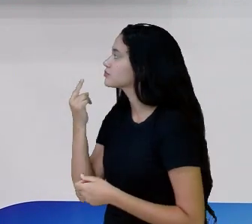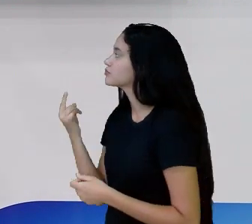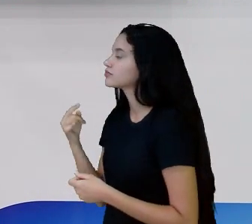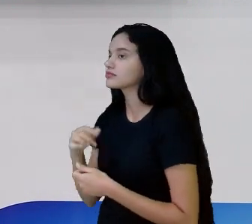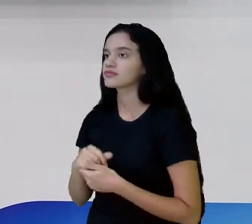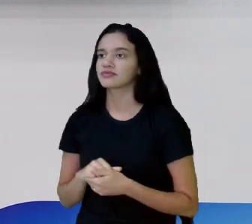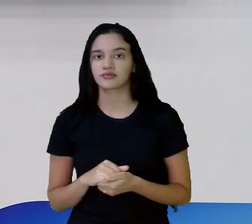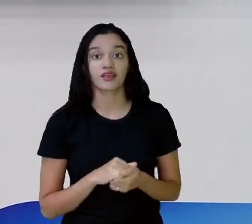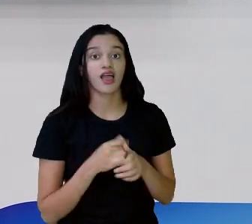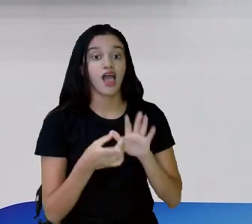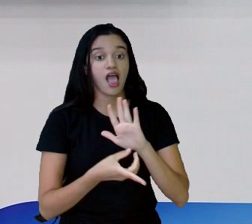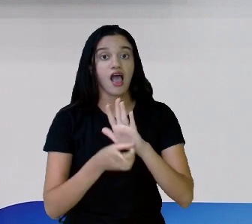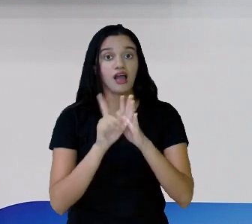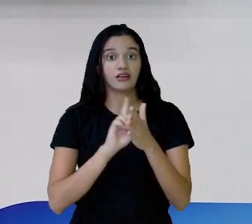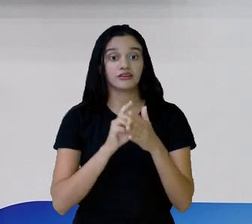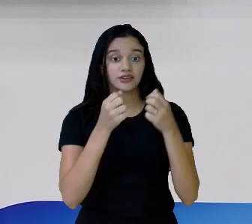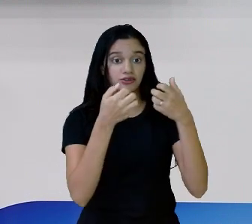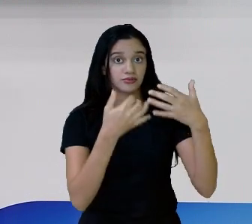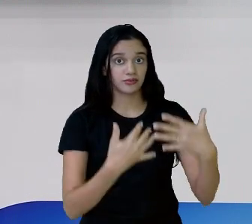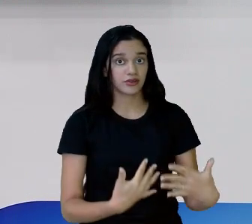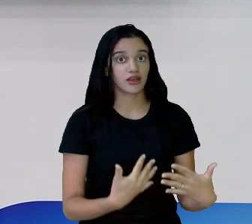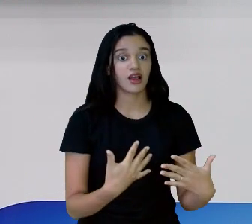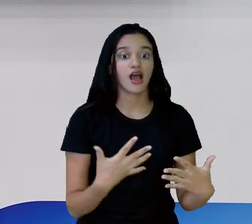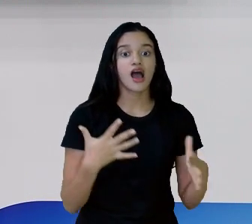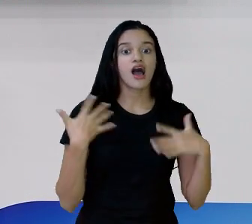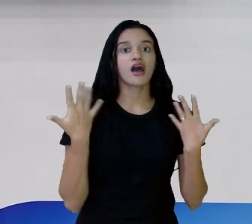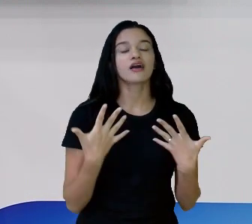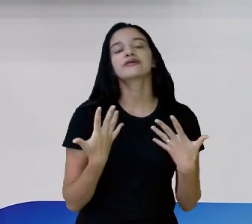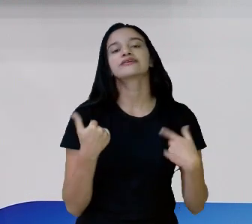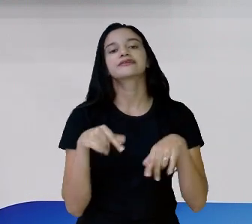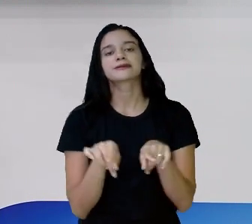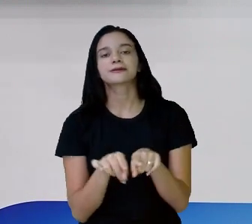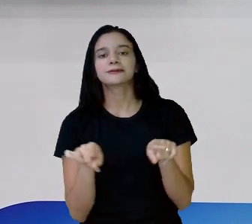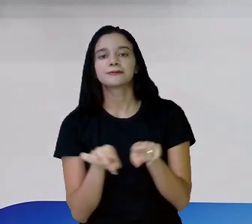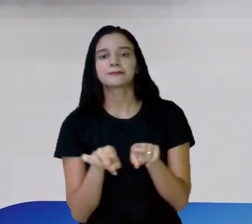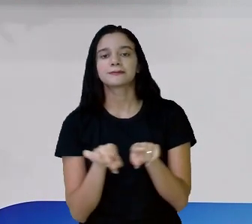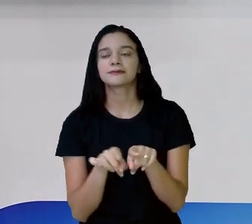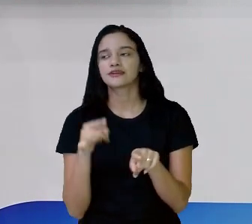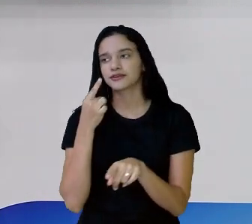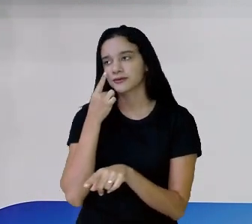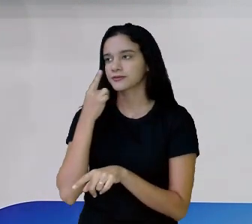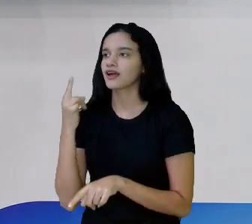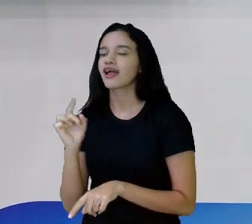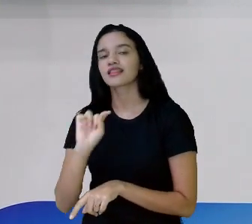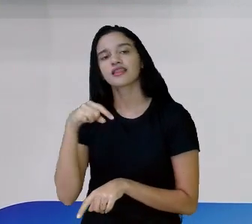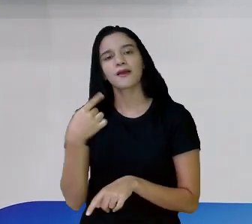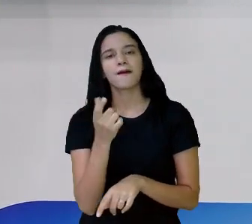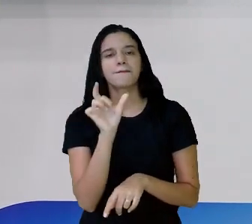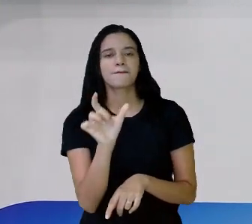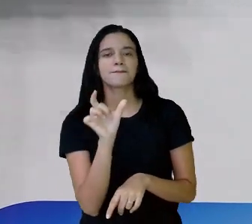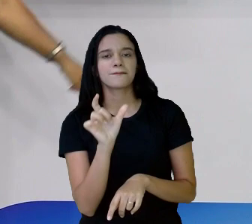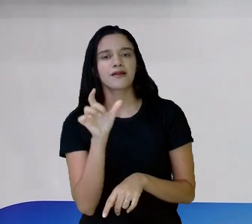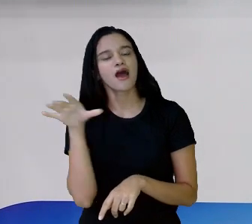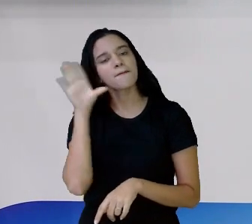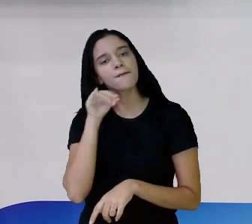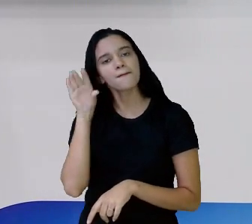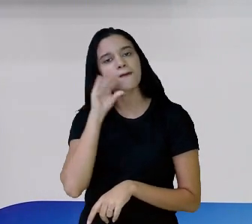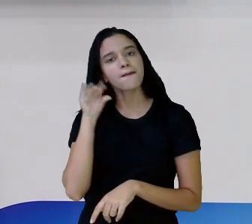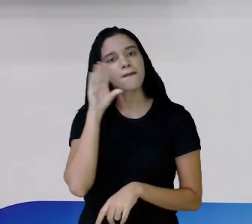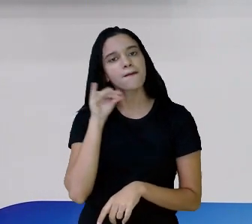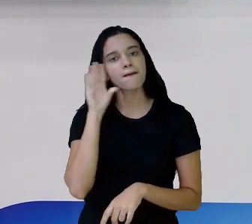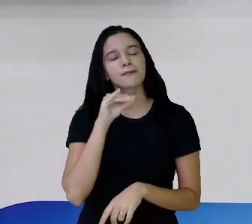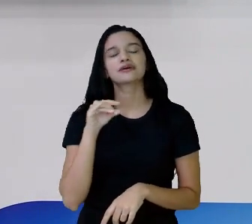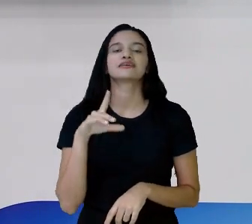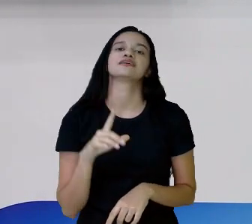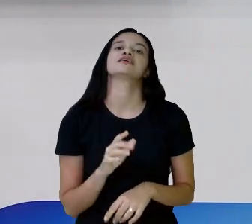que vai anteceder aqui quando ela fala que horror. E também aqui, ó, terceiro ano, depois da palavra falando, eu tenho 2